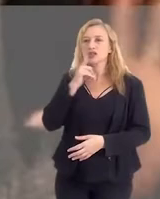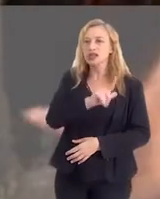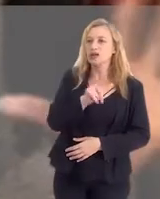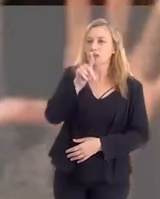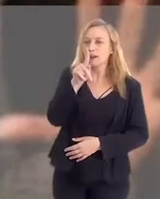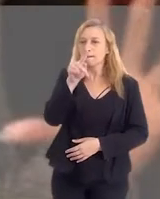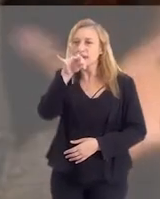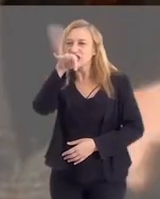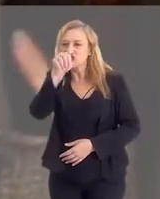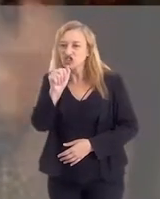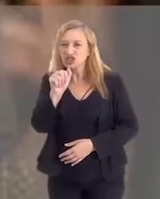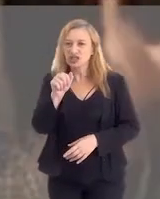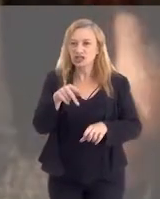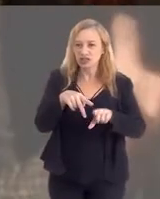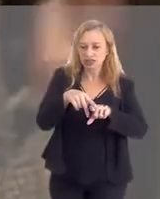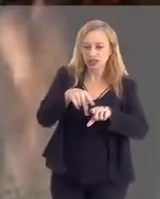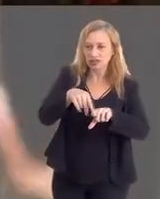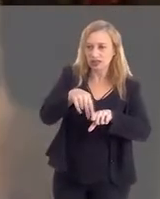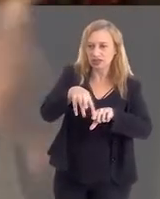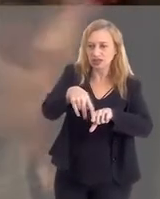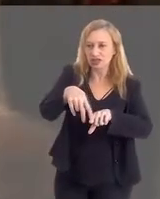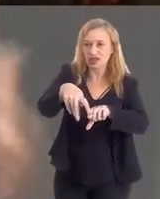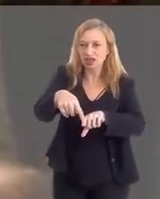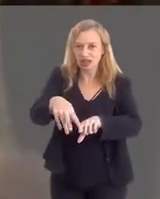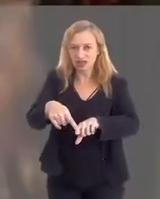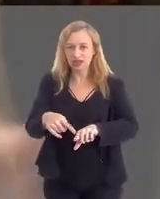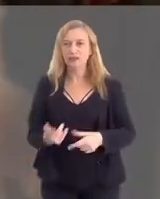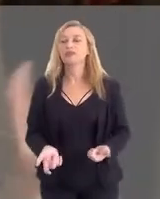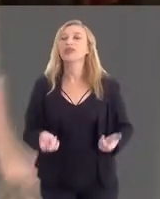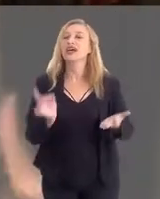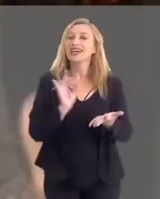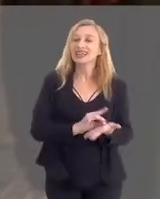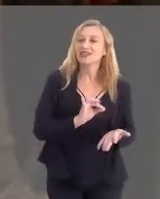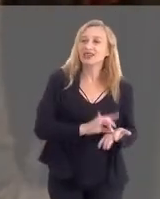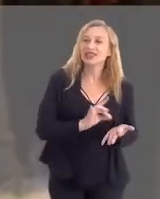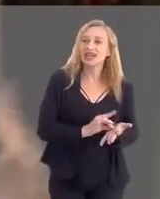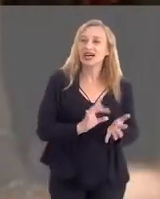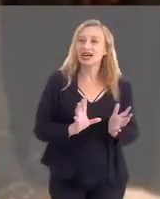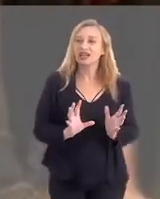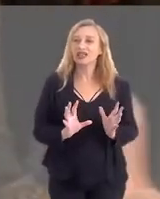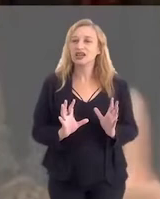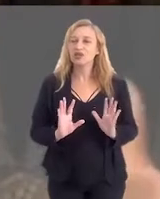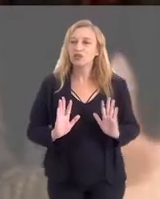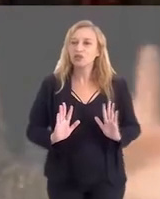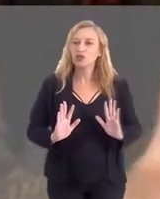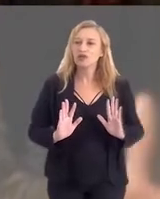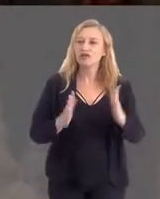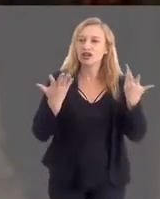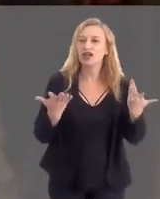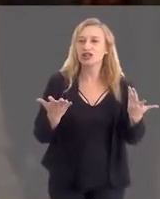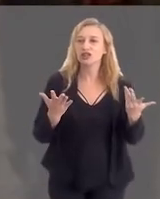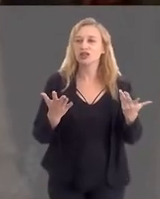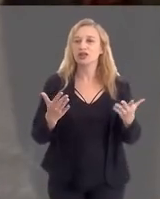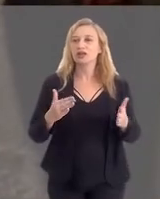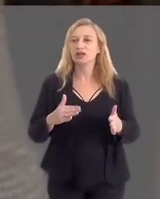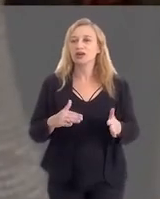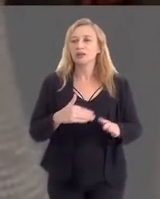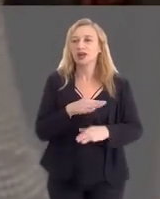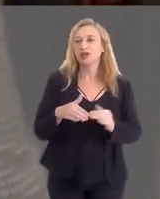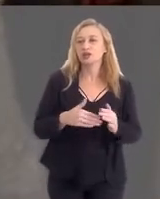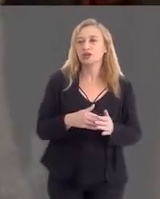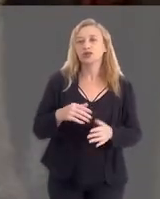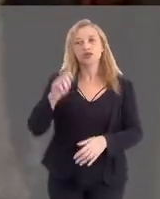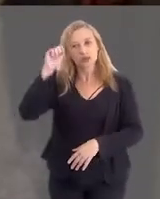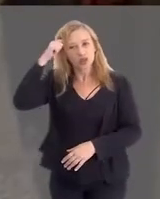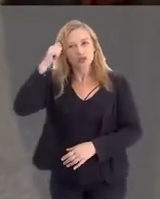construindo uma pista de skate e virou esse Só Rock, que eram festas periódicas, que, na verdade, era uma formação de público